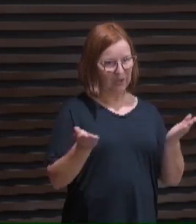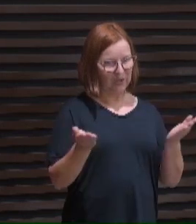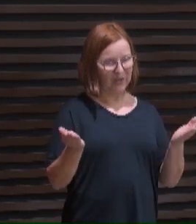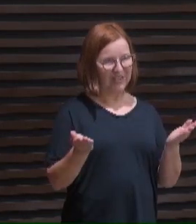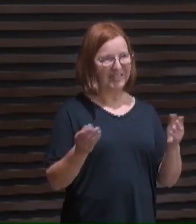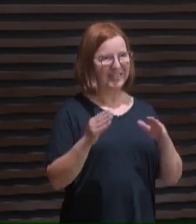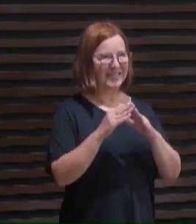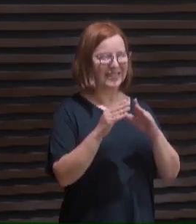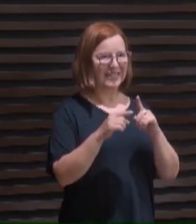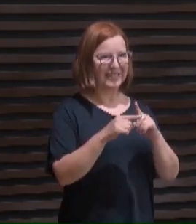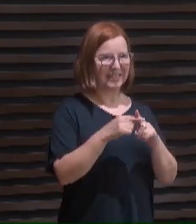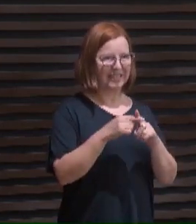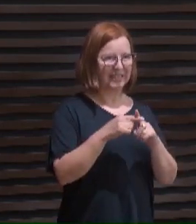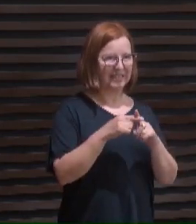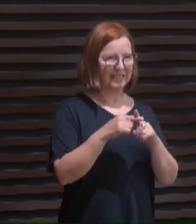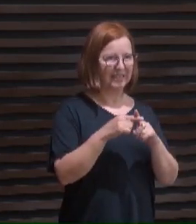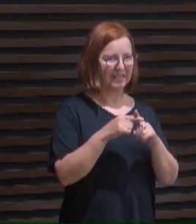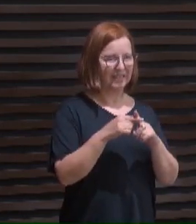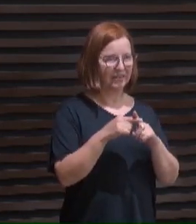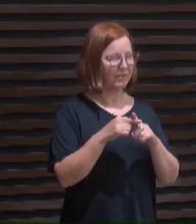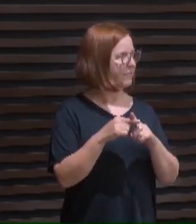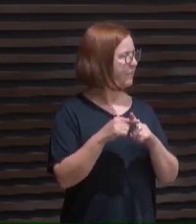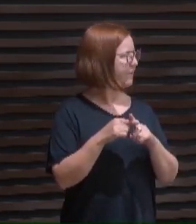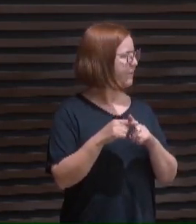igreja que foi infiltrada